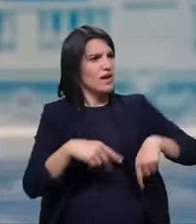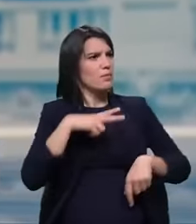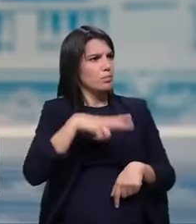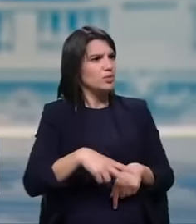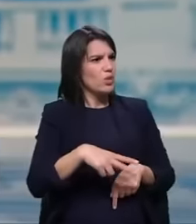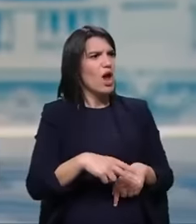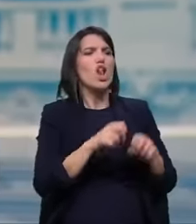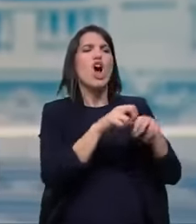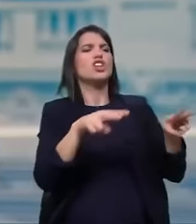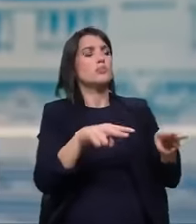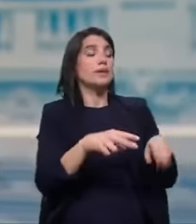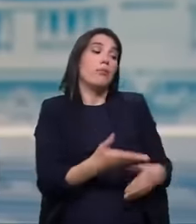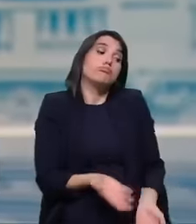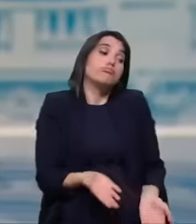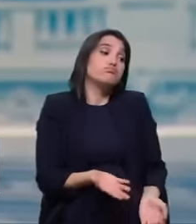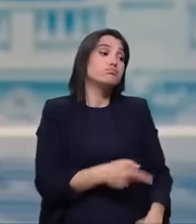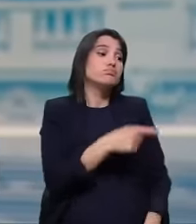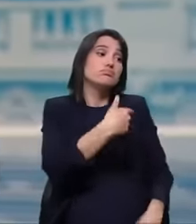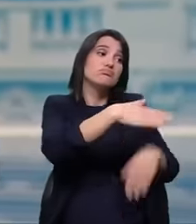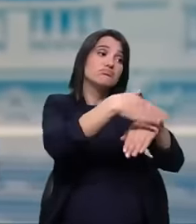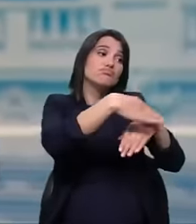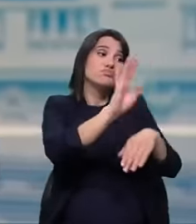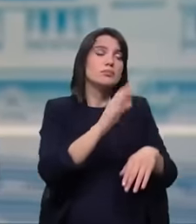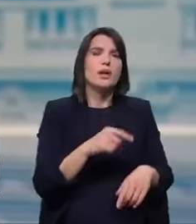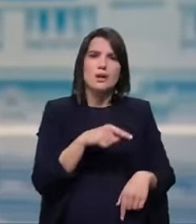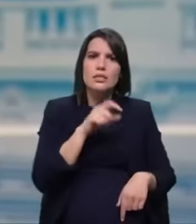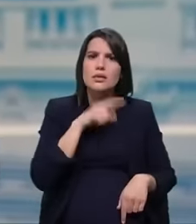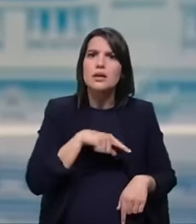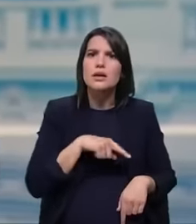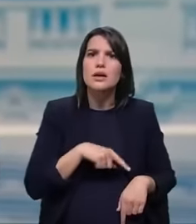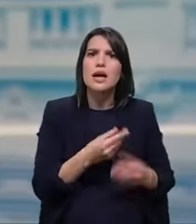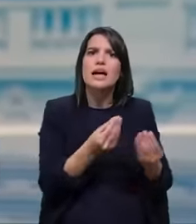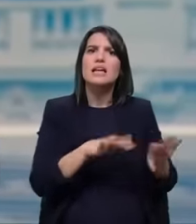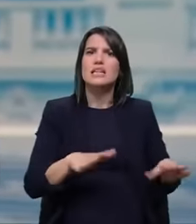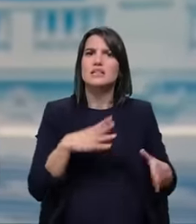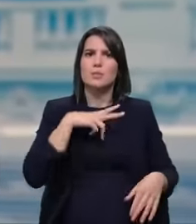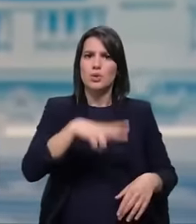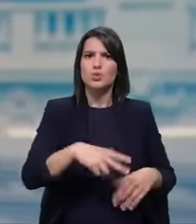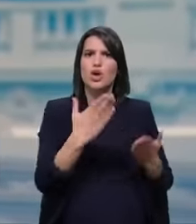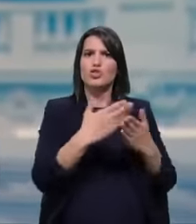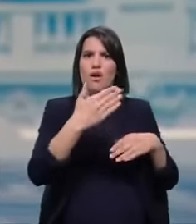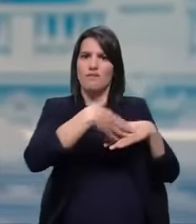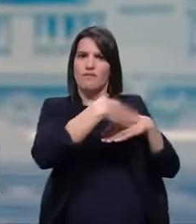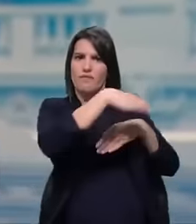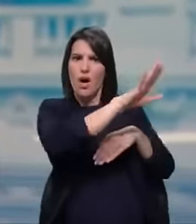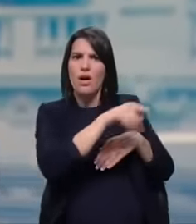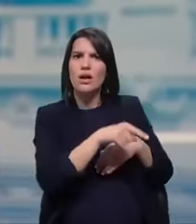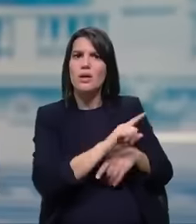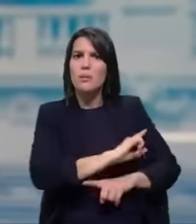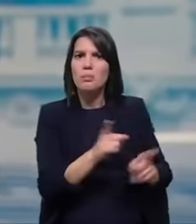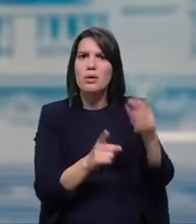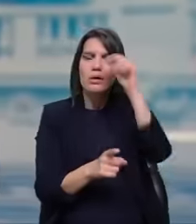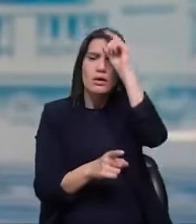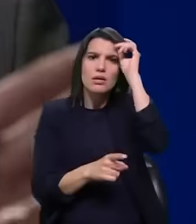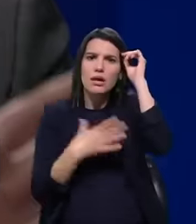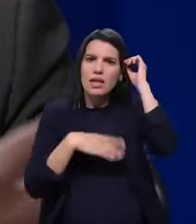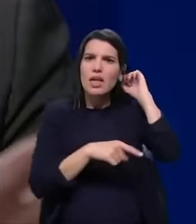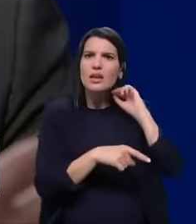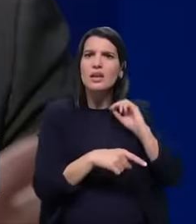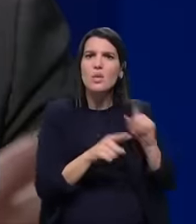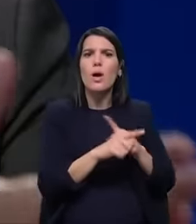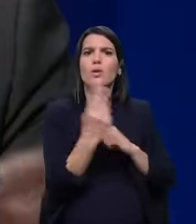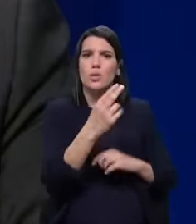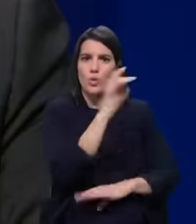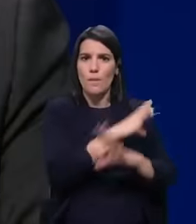de um hospital? Alguém defende que uma criança fique fora da escola em Portugal? Como agora na União Europeia, que quer impedir